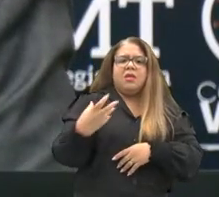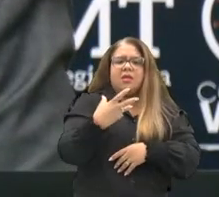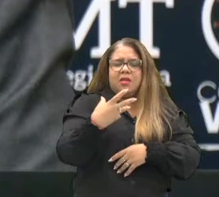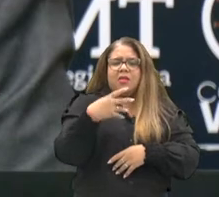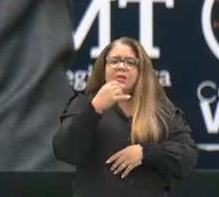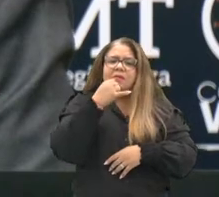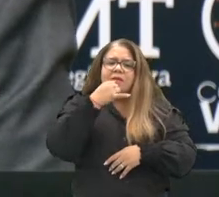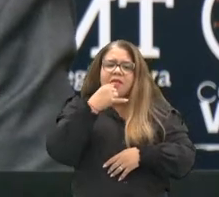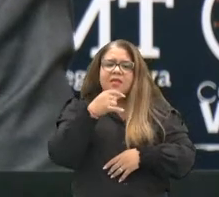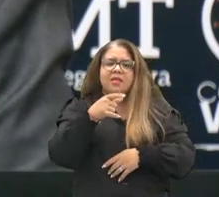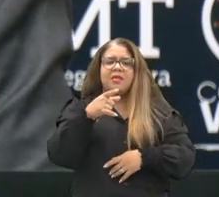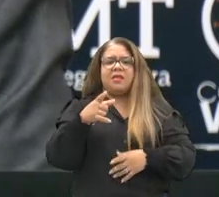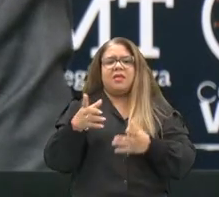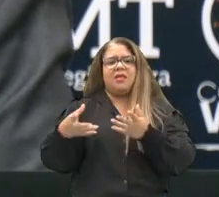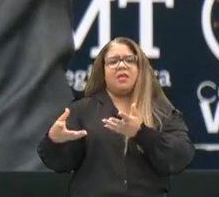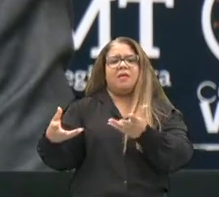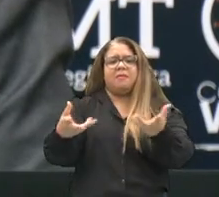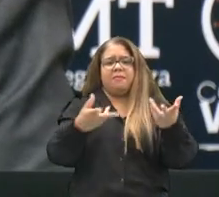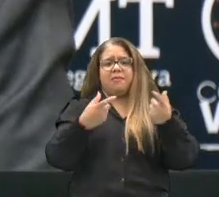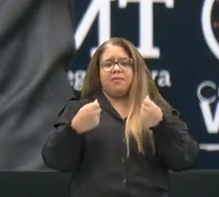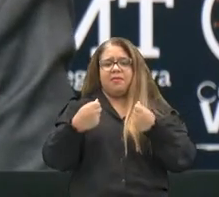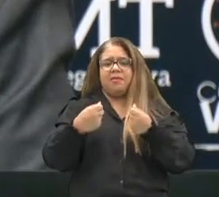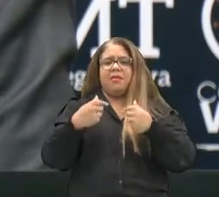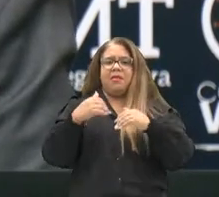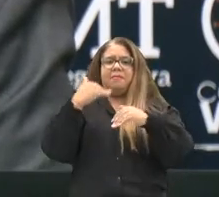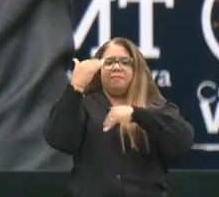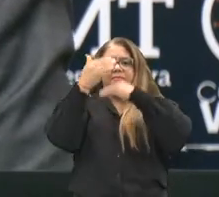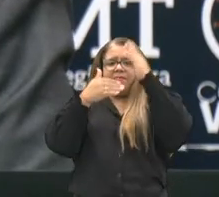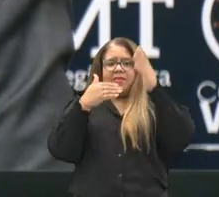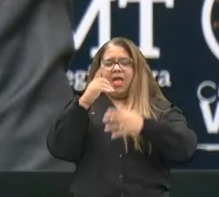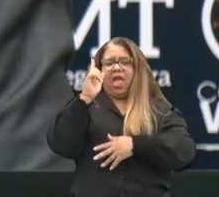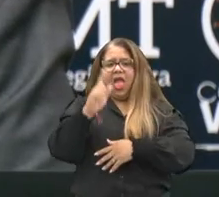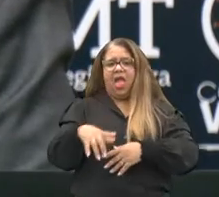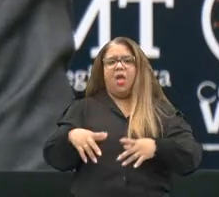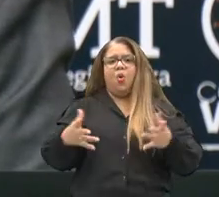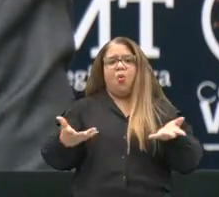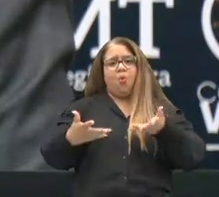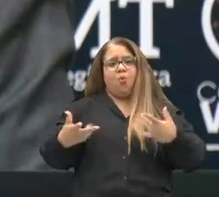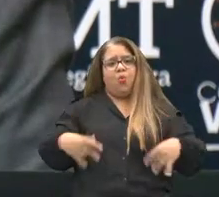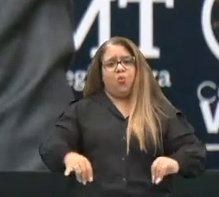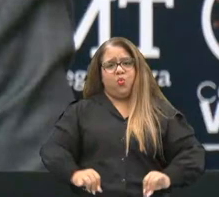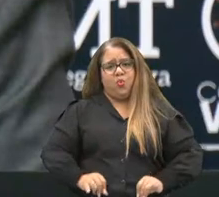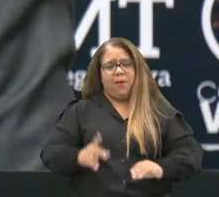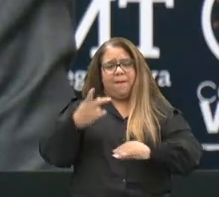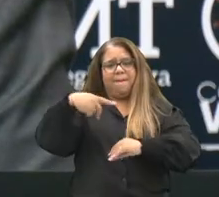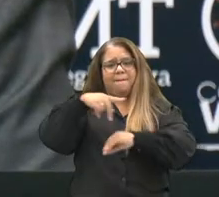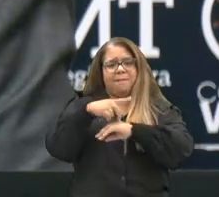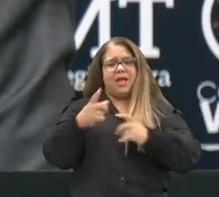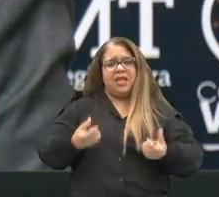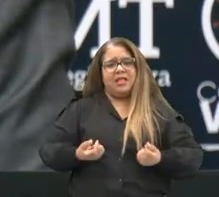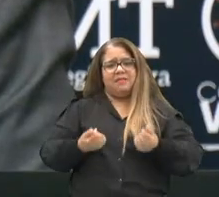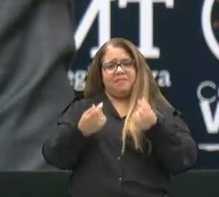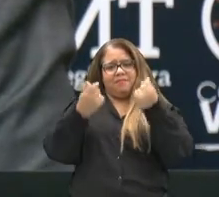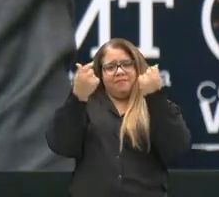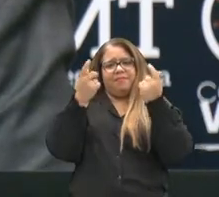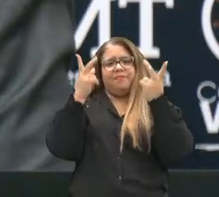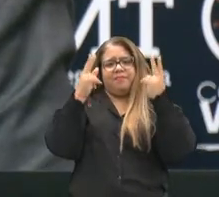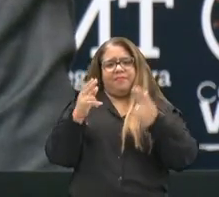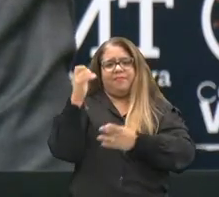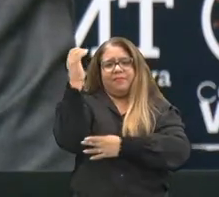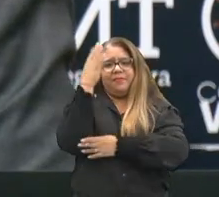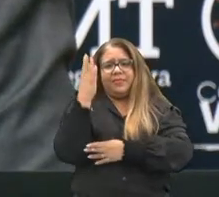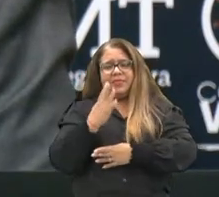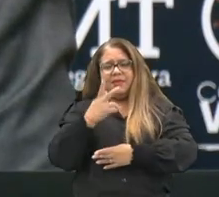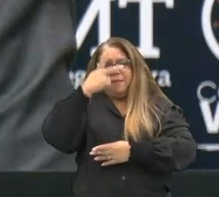e melhore a vida de todos, pois chega a ser uma calamidade em um país rico como o Brasil. O